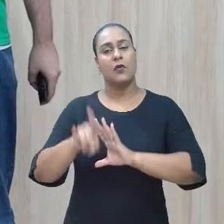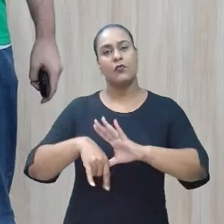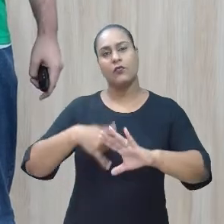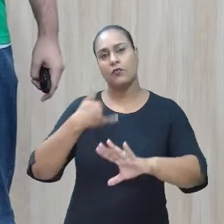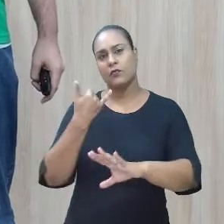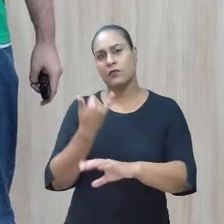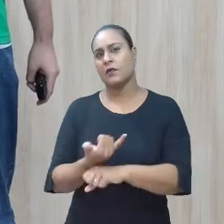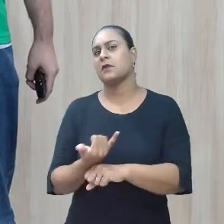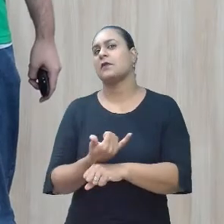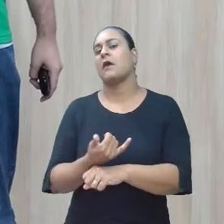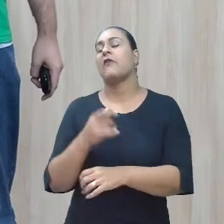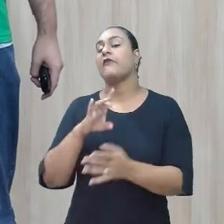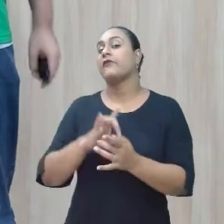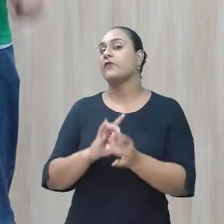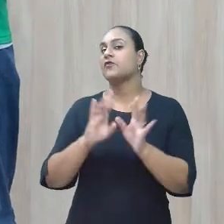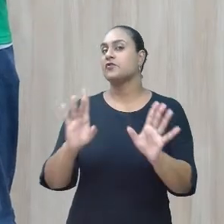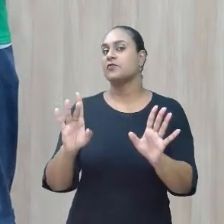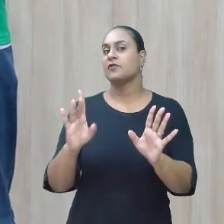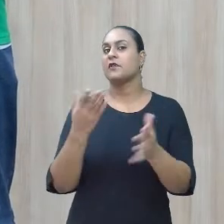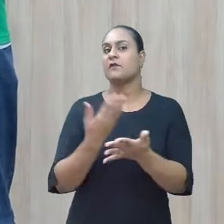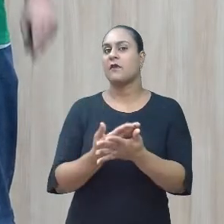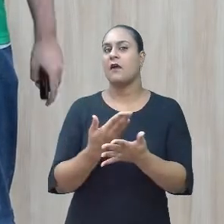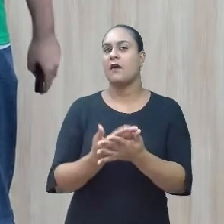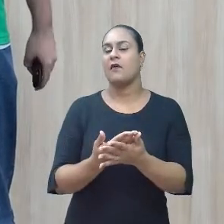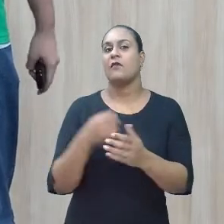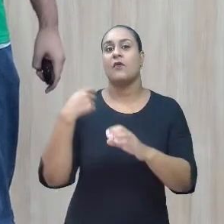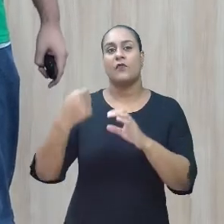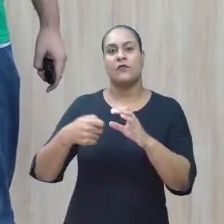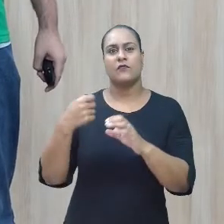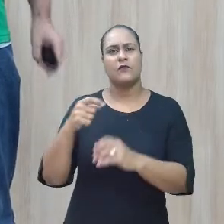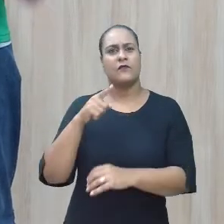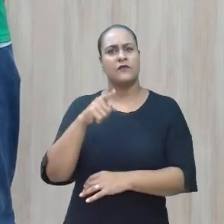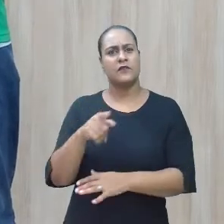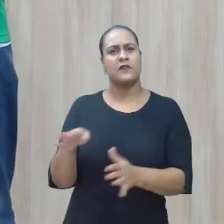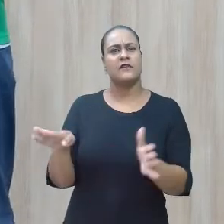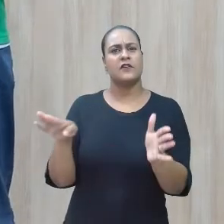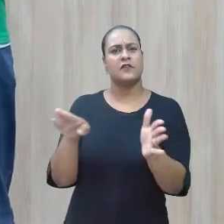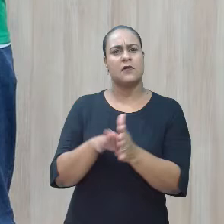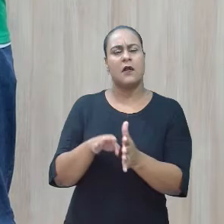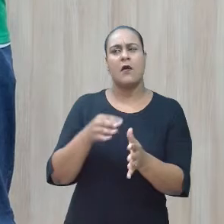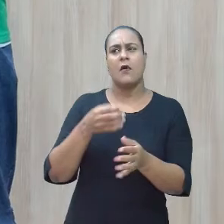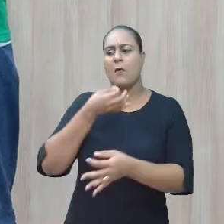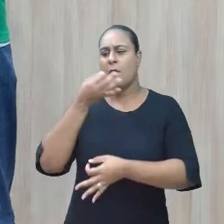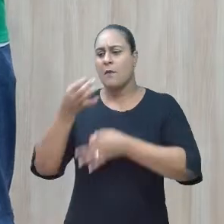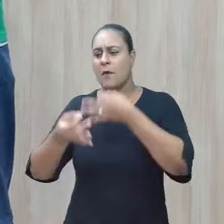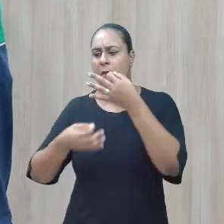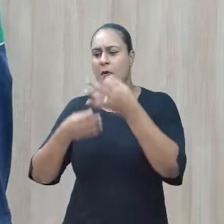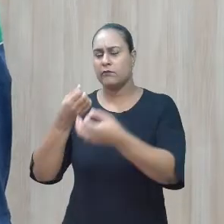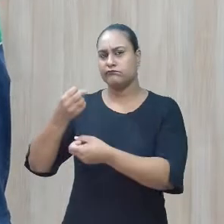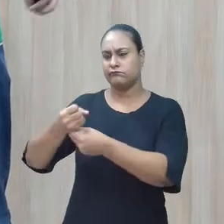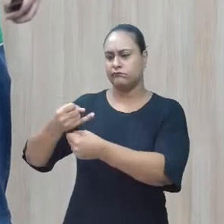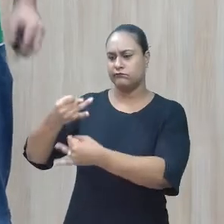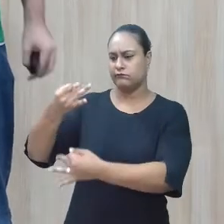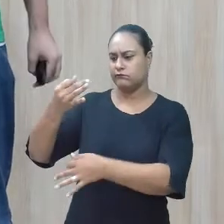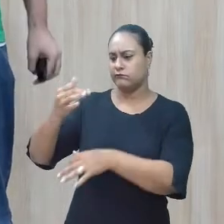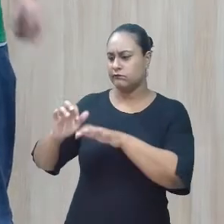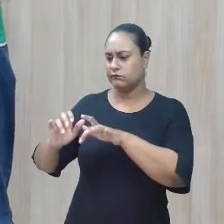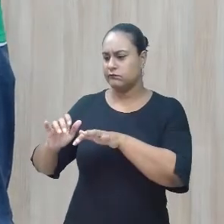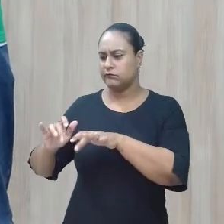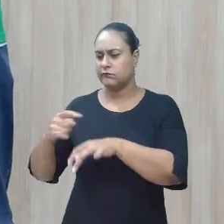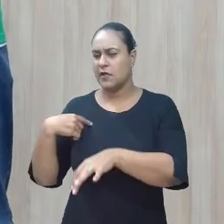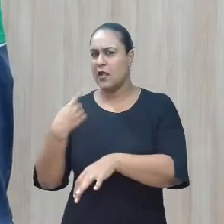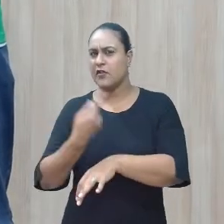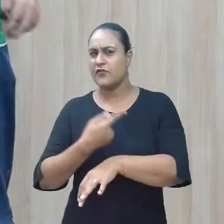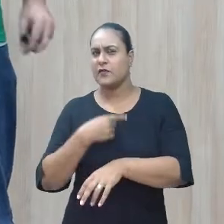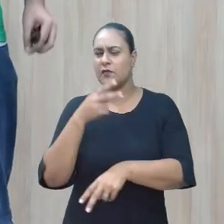YouTube, que essa aula vai estar lá disponível, o nosso videozinho. Você vai chegar lá, vai deixar seu comentário, sua dúvida que ficou. A gente acompanha, vem